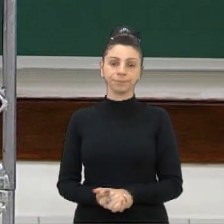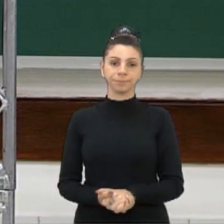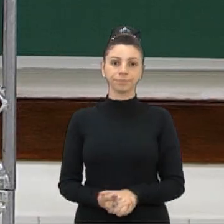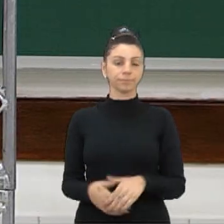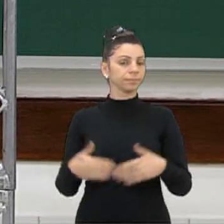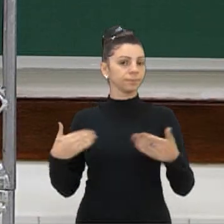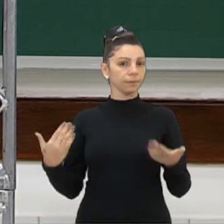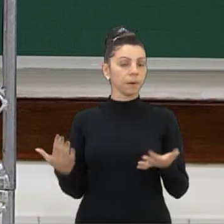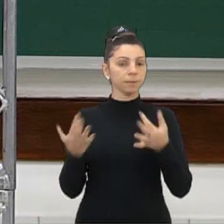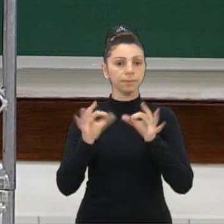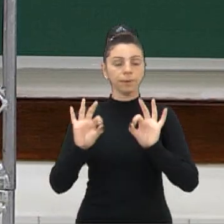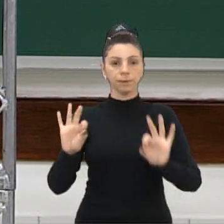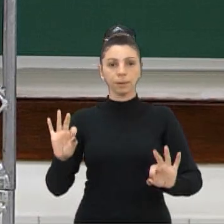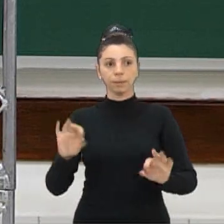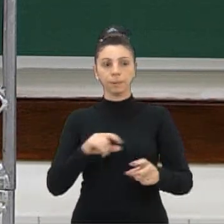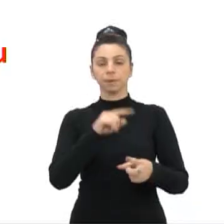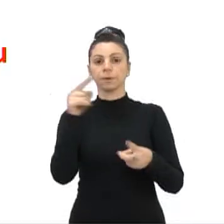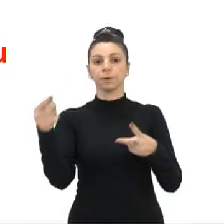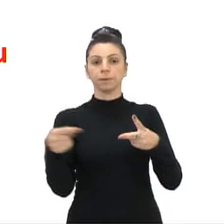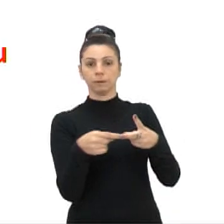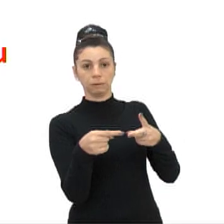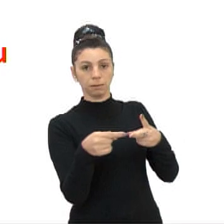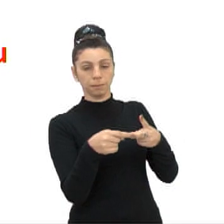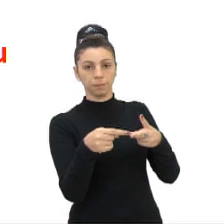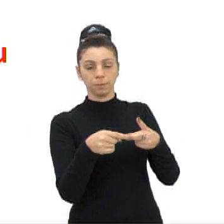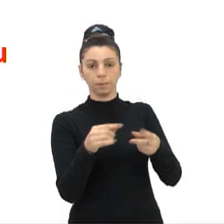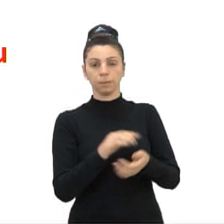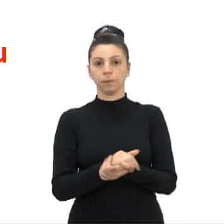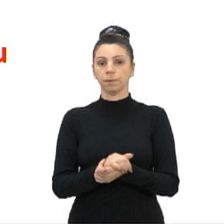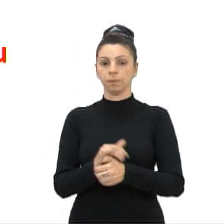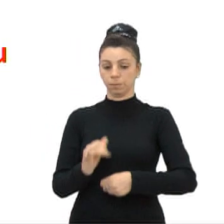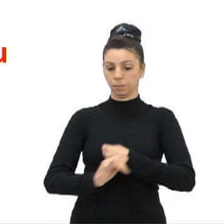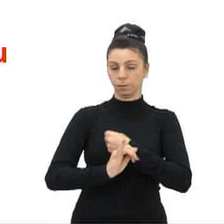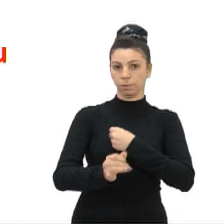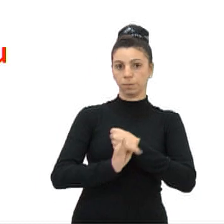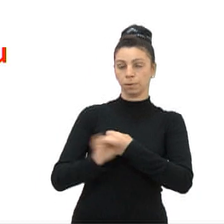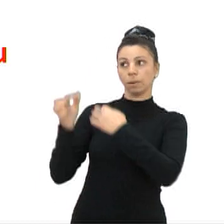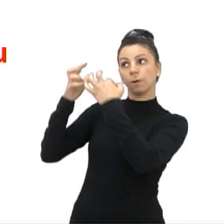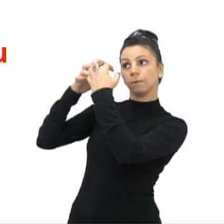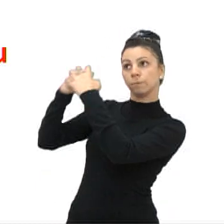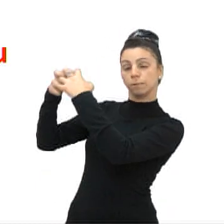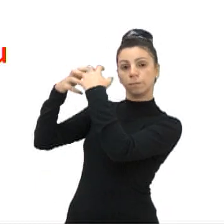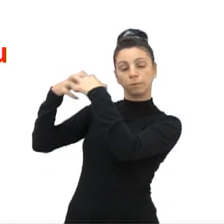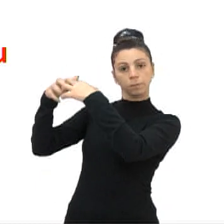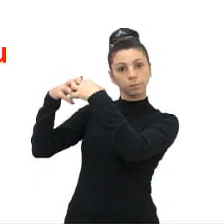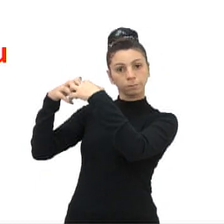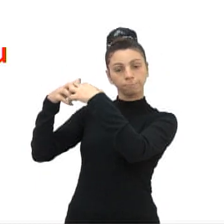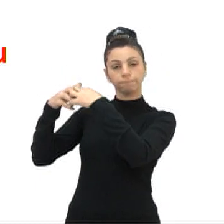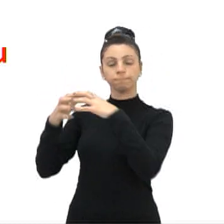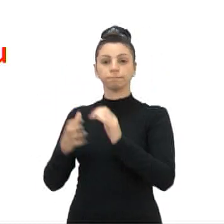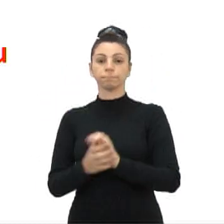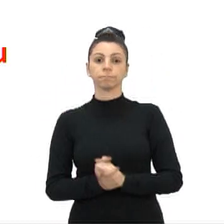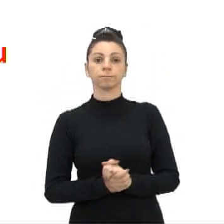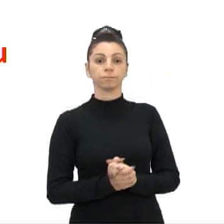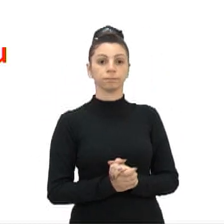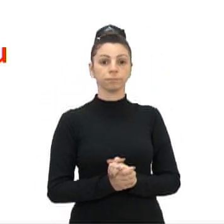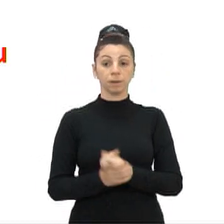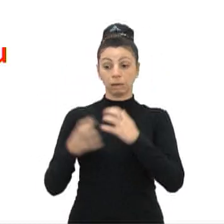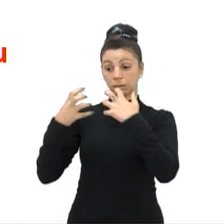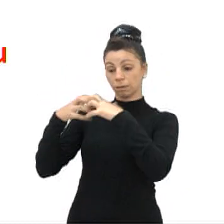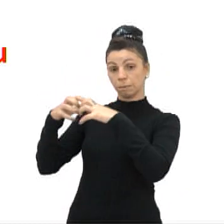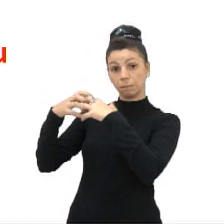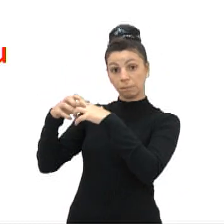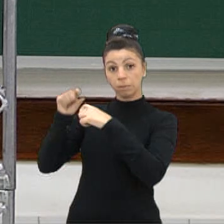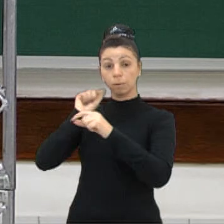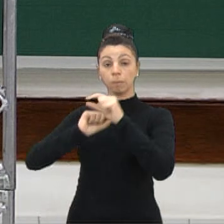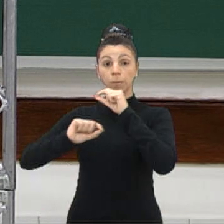Então, acertou quem marcou a segunda alternativa. Tratam-se de crônicas filosóficas ou reflexivas. Lembrando que a crônica